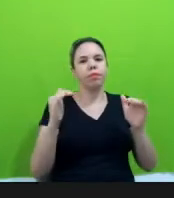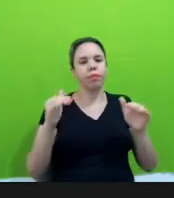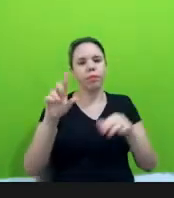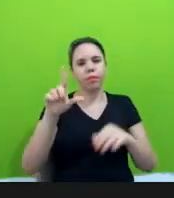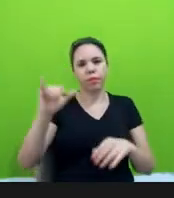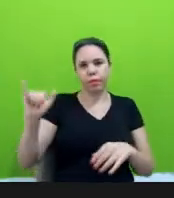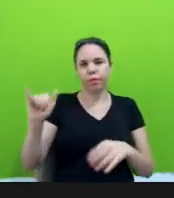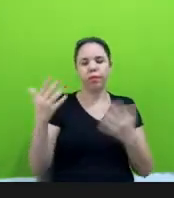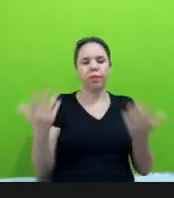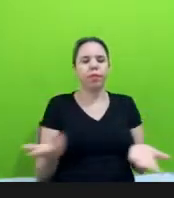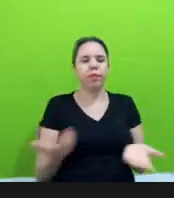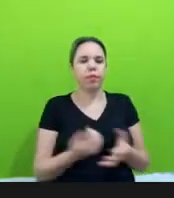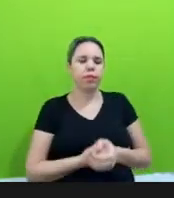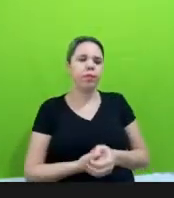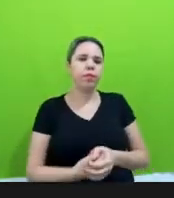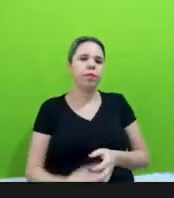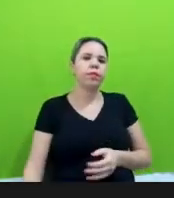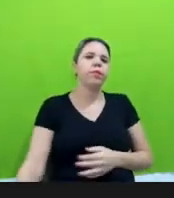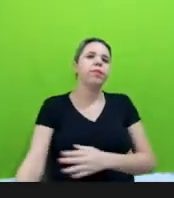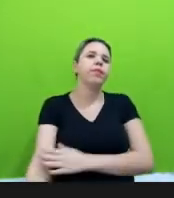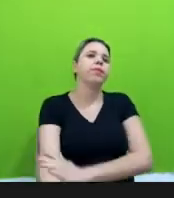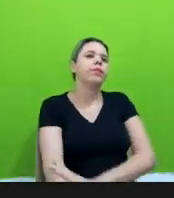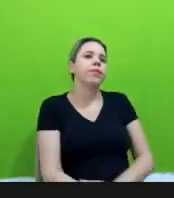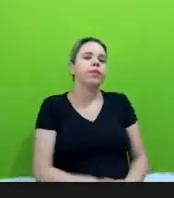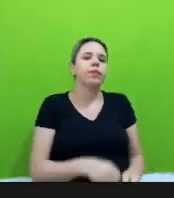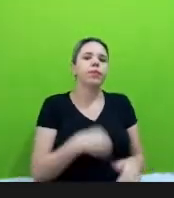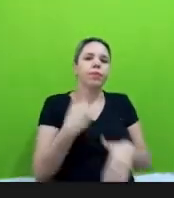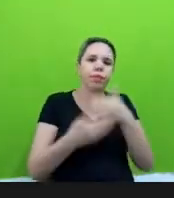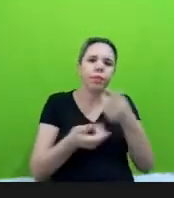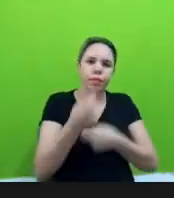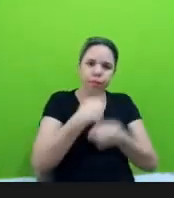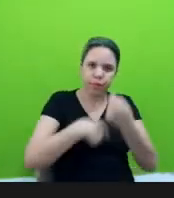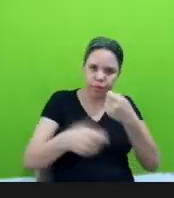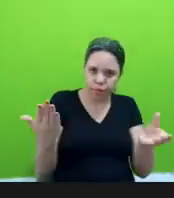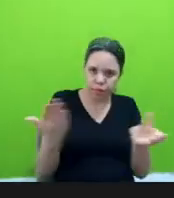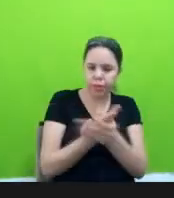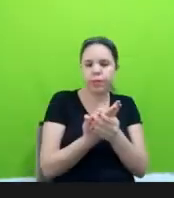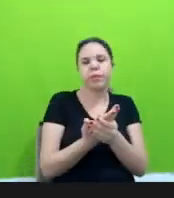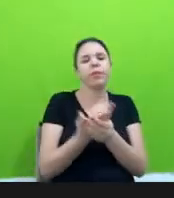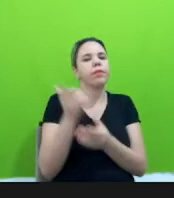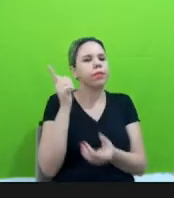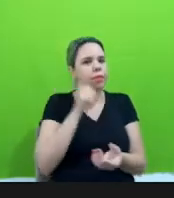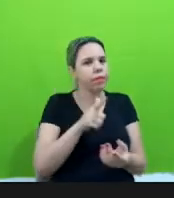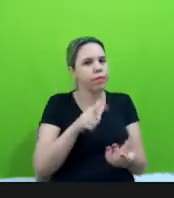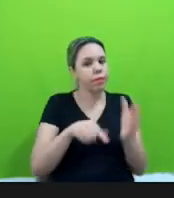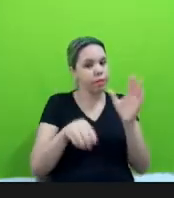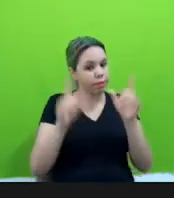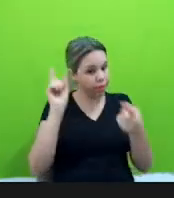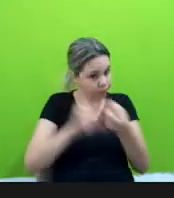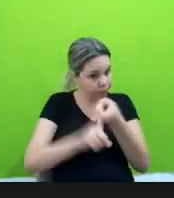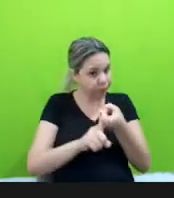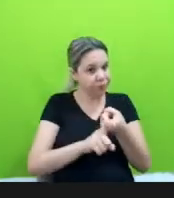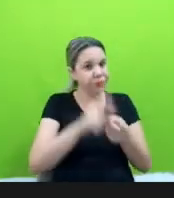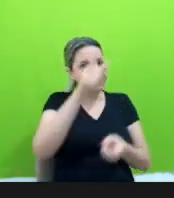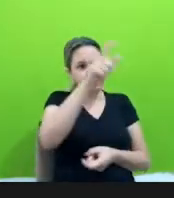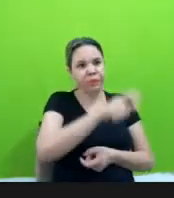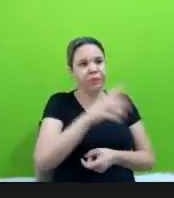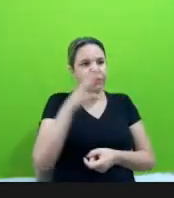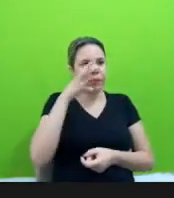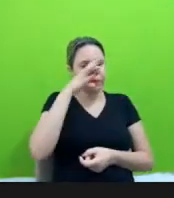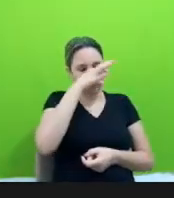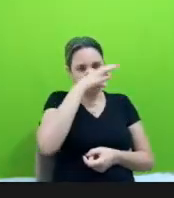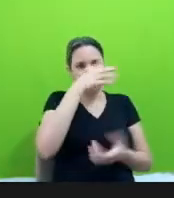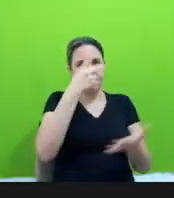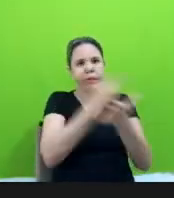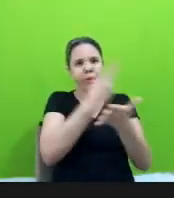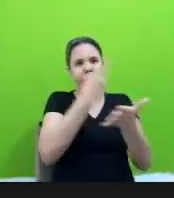que há, dentro a figura do processo administrativo, que pode sim alcançar o servidor que faz o uso equivocado ou que descumpre a